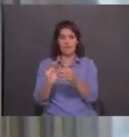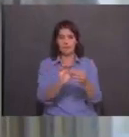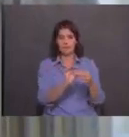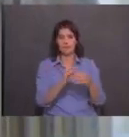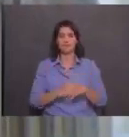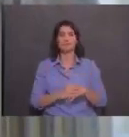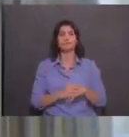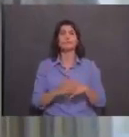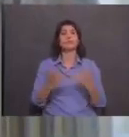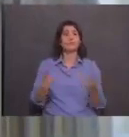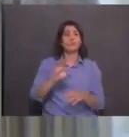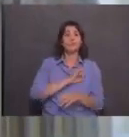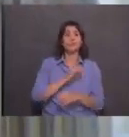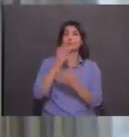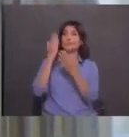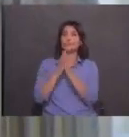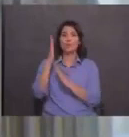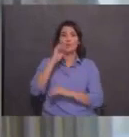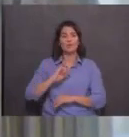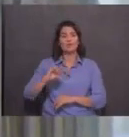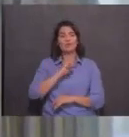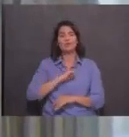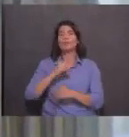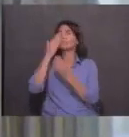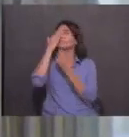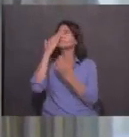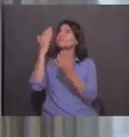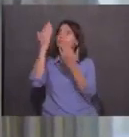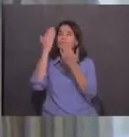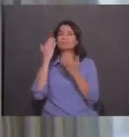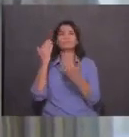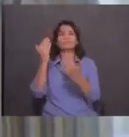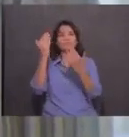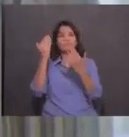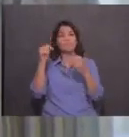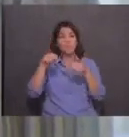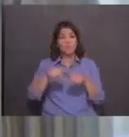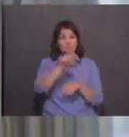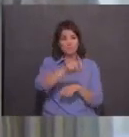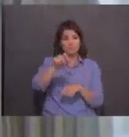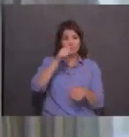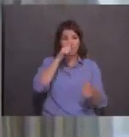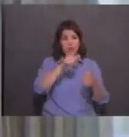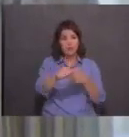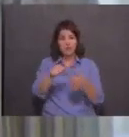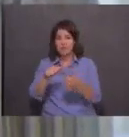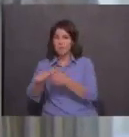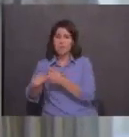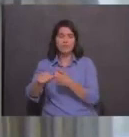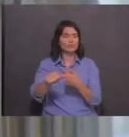Bendito sejais, Senhor nosso Deus, que hoje aniquilaste os inimigos do vosso